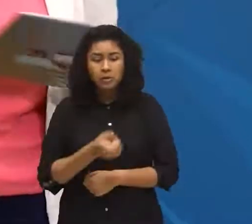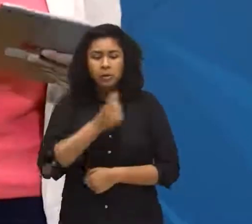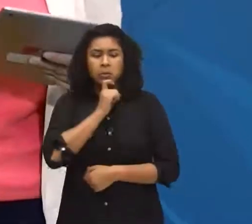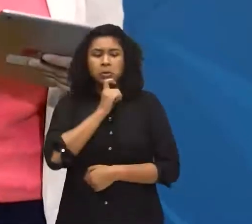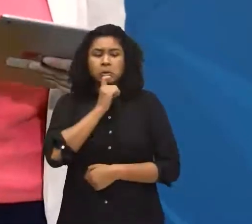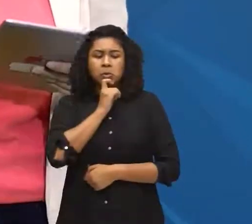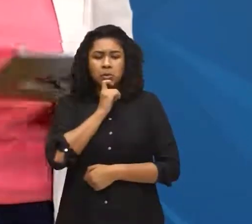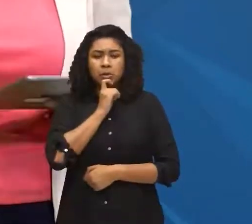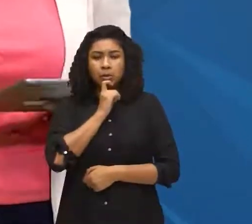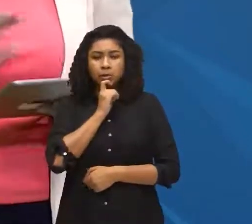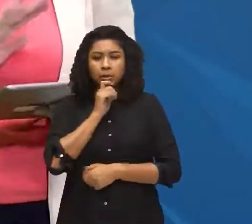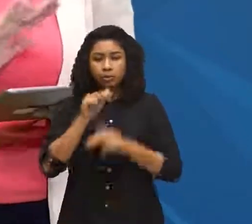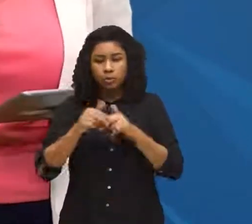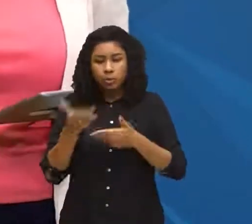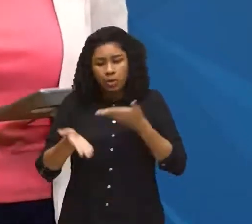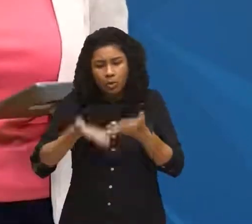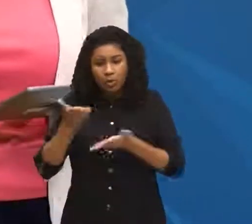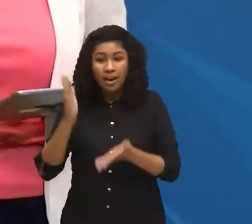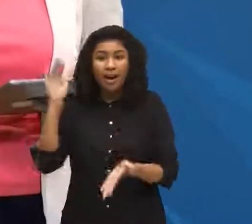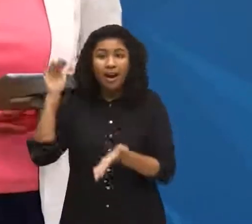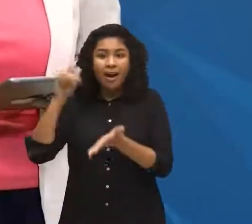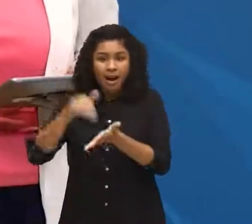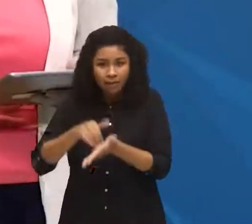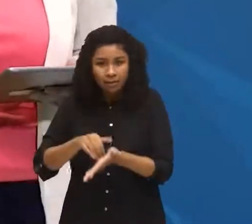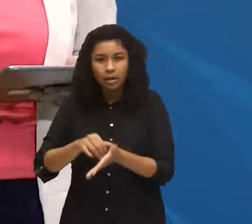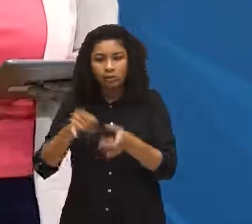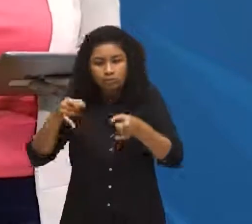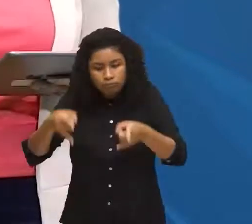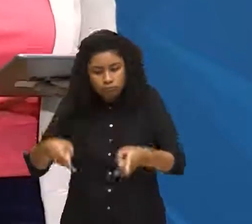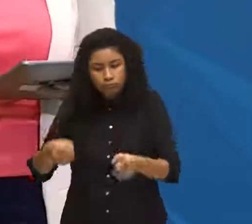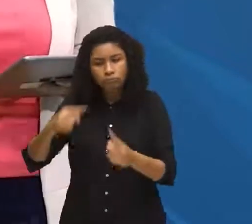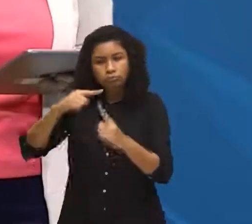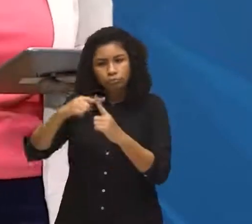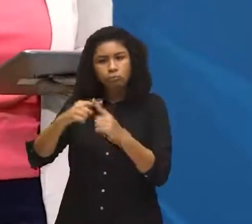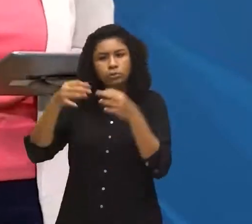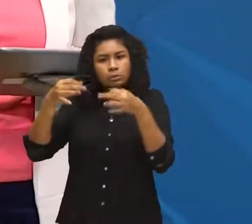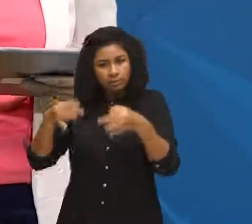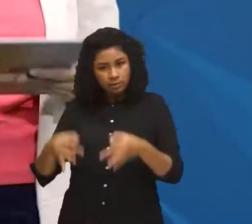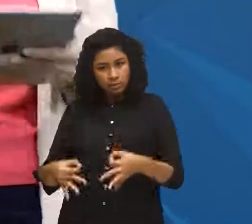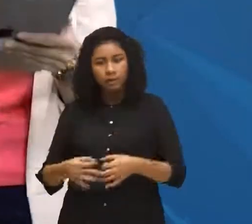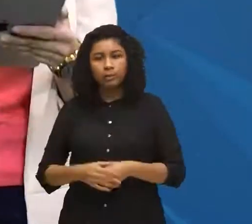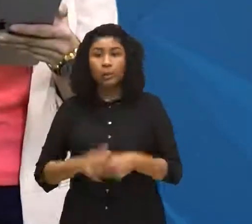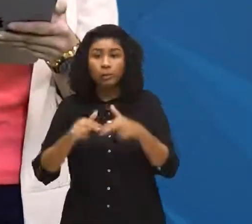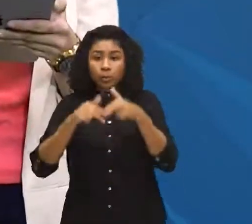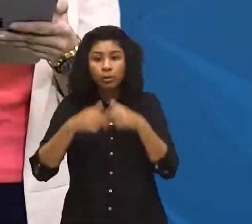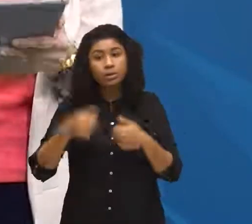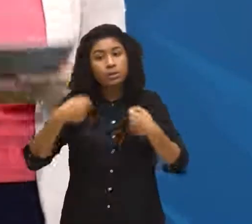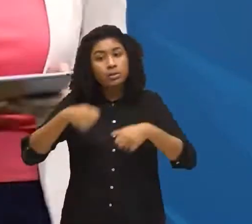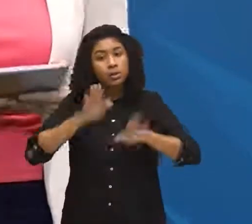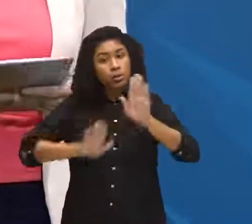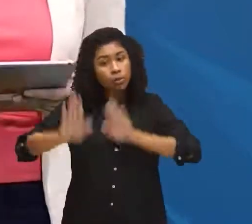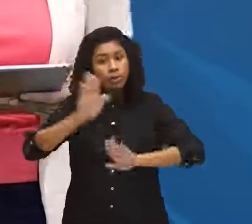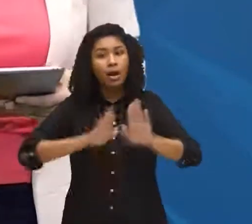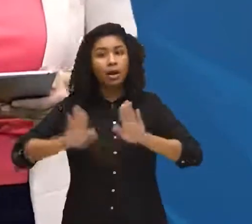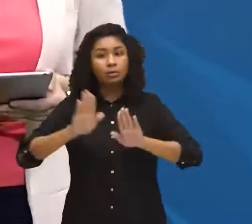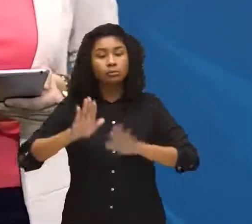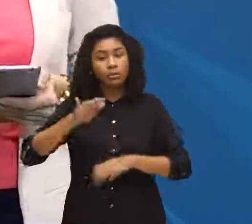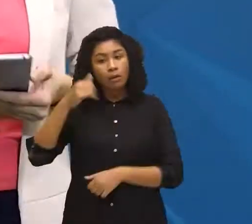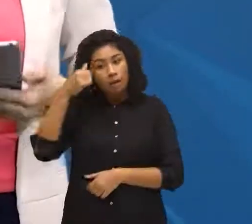contextos diferentes e junta só e todo mundo sai ali sendo enganado. Temos mais perguntas, vamos lá, vamos lá, vamos